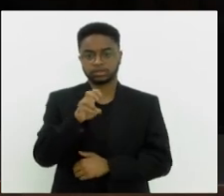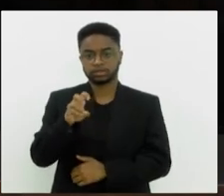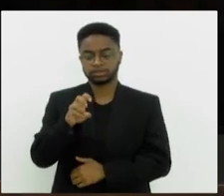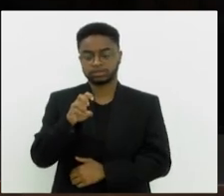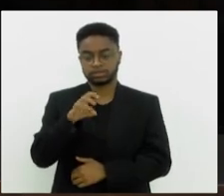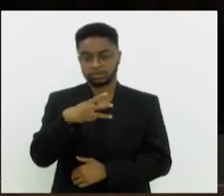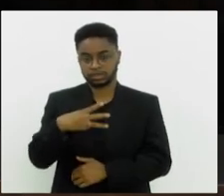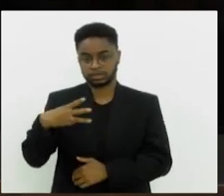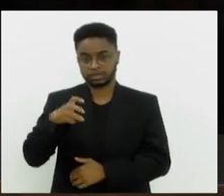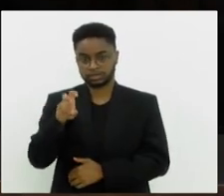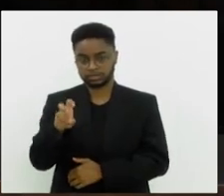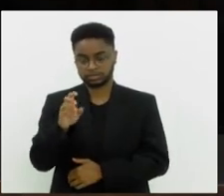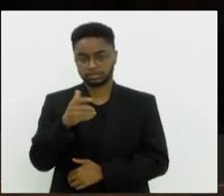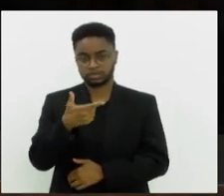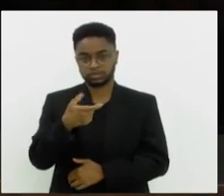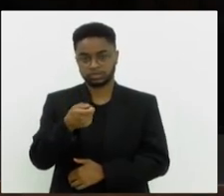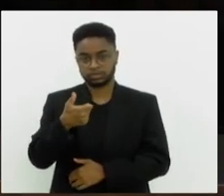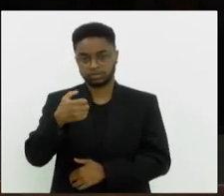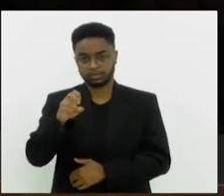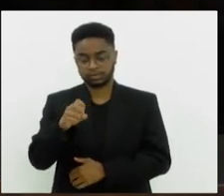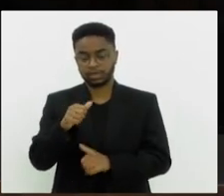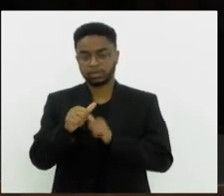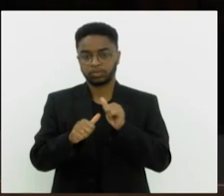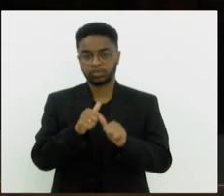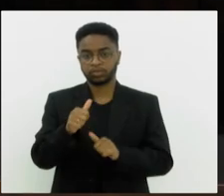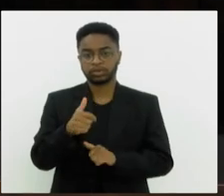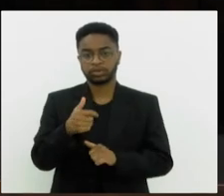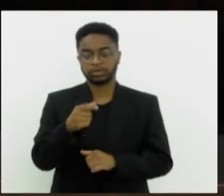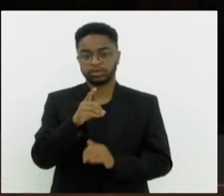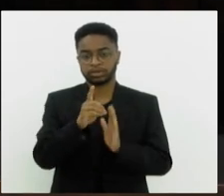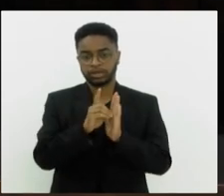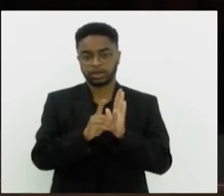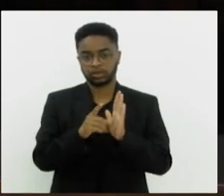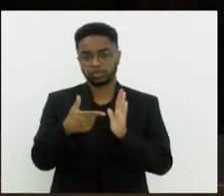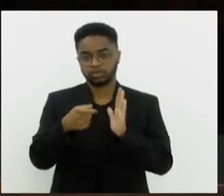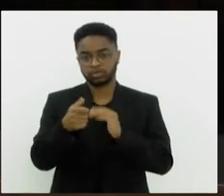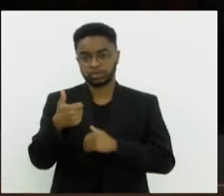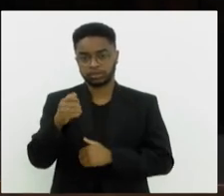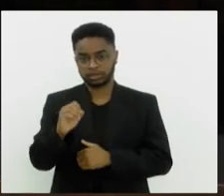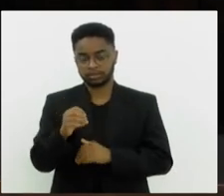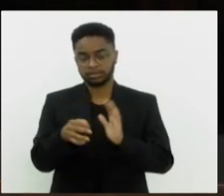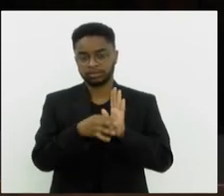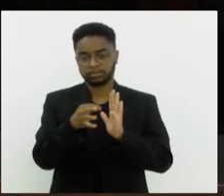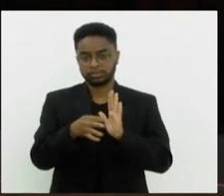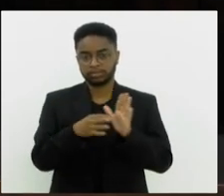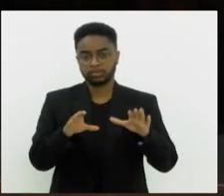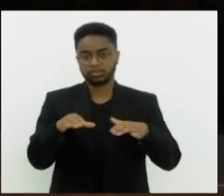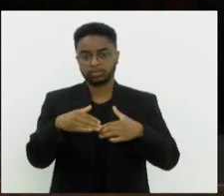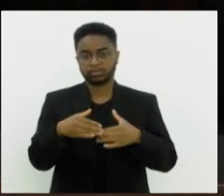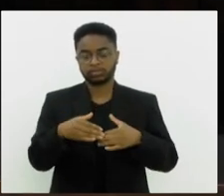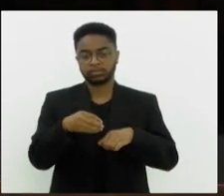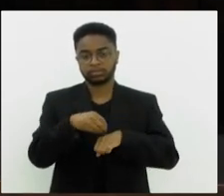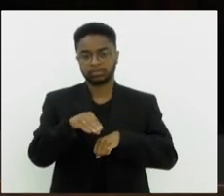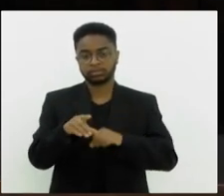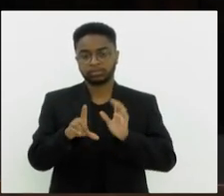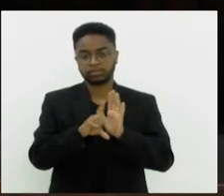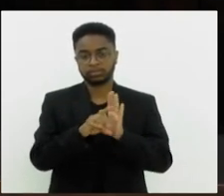que alterou o dispositivo do decreto 42254 de 2010. Parecer da comissão de indicação legislativa